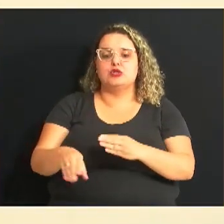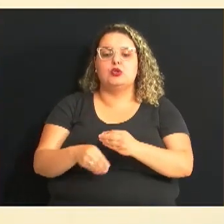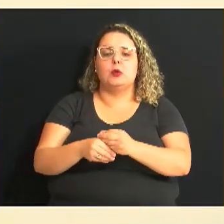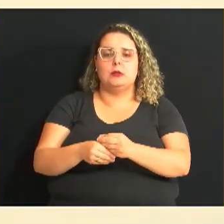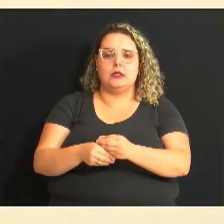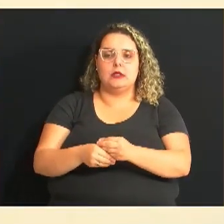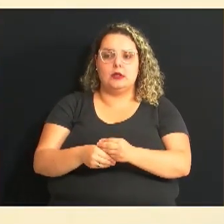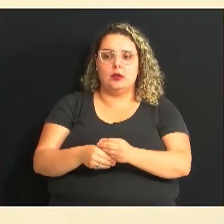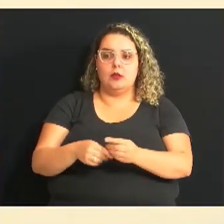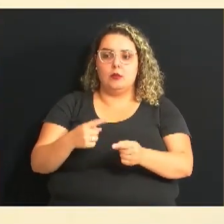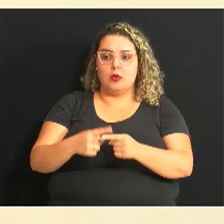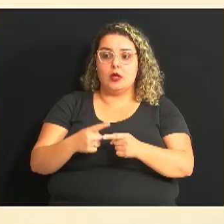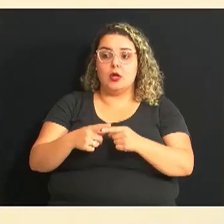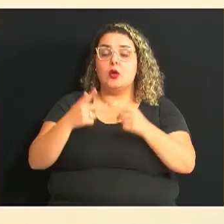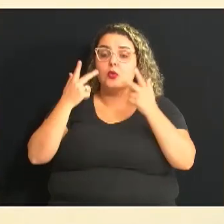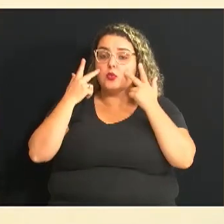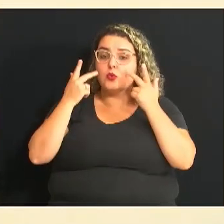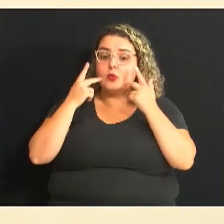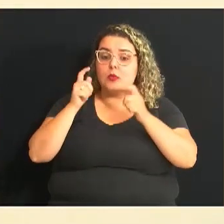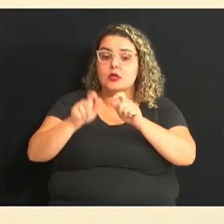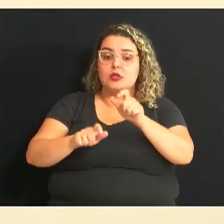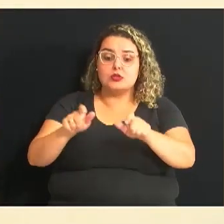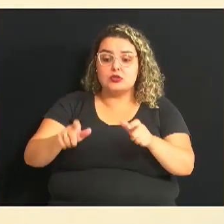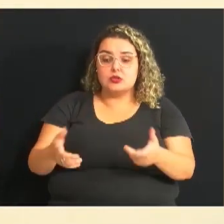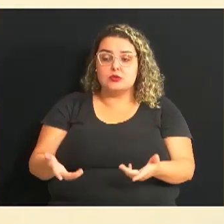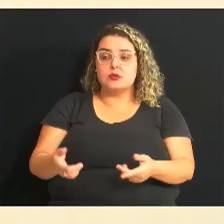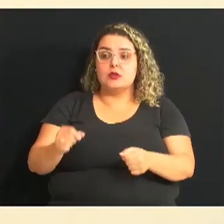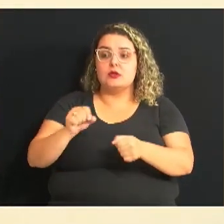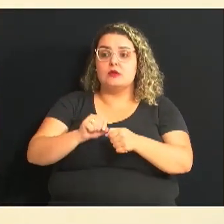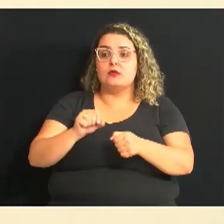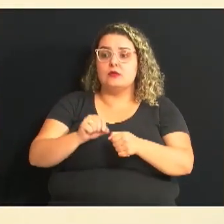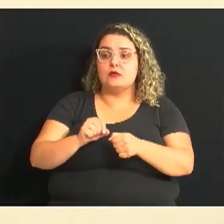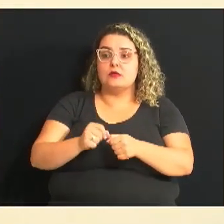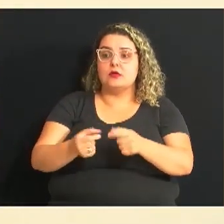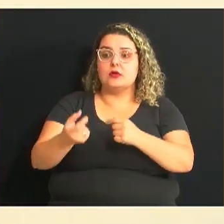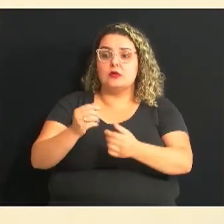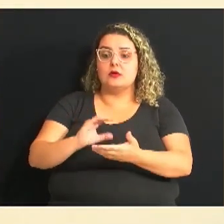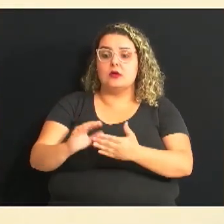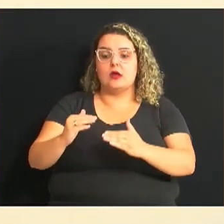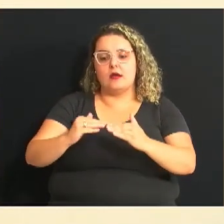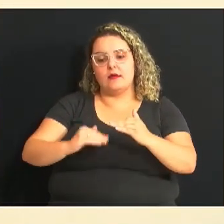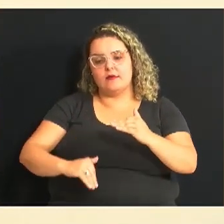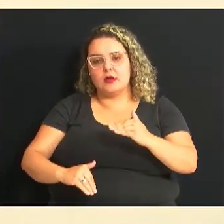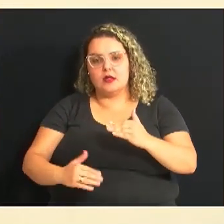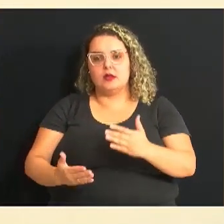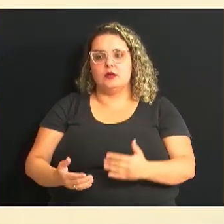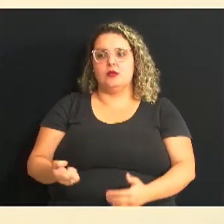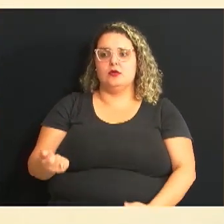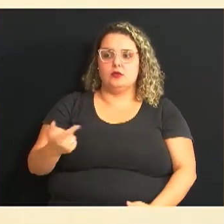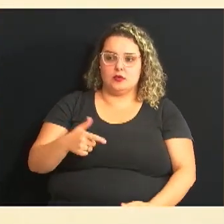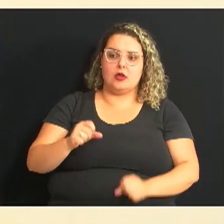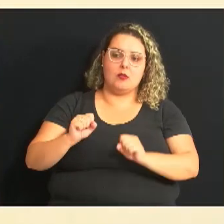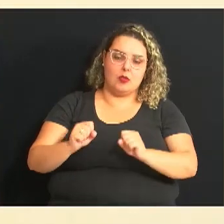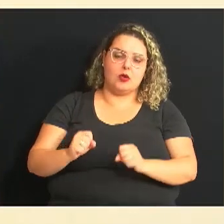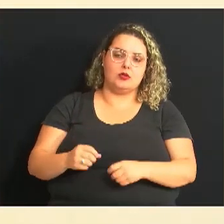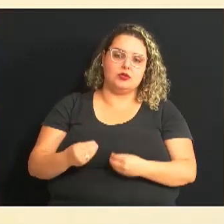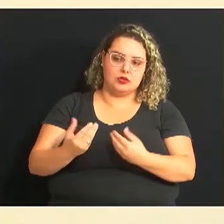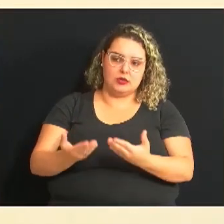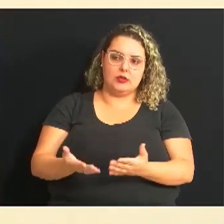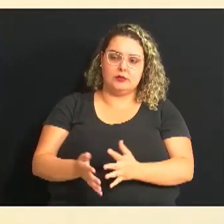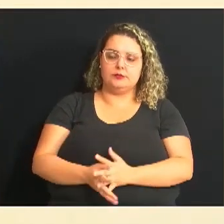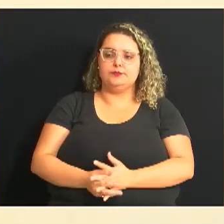Porque normalmente as pessoas fazem uma destinação de valor inferior àquela que ela pode destinar. Tá.